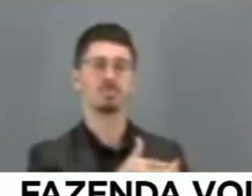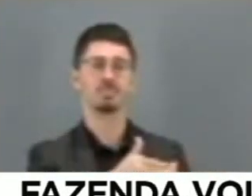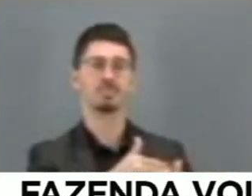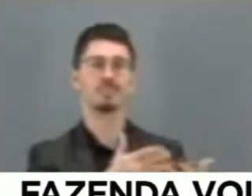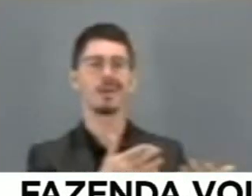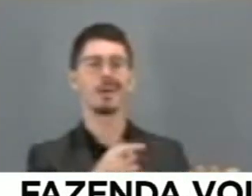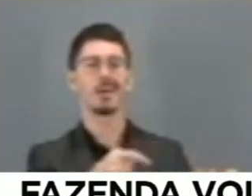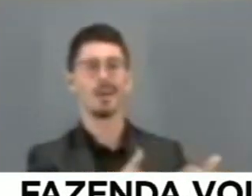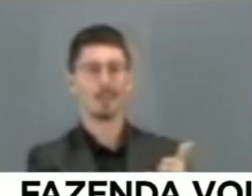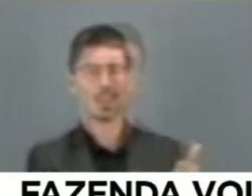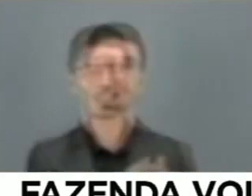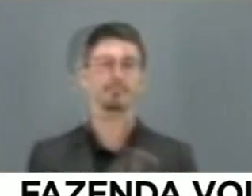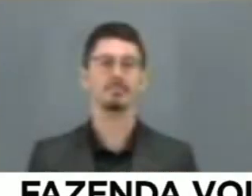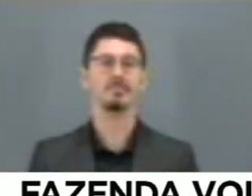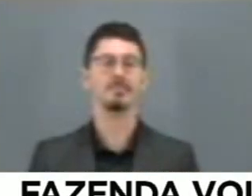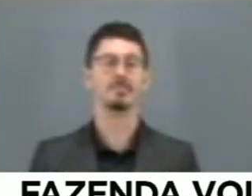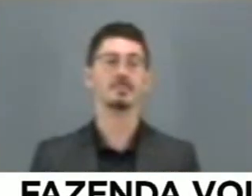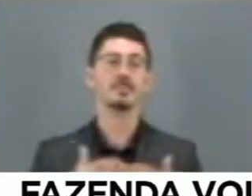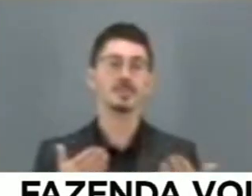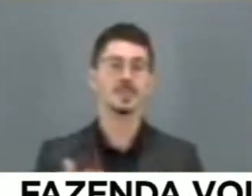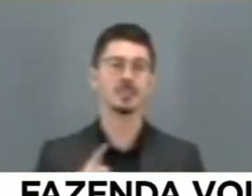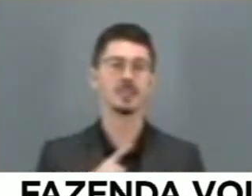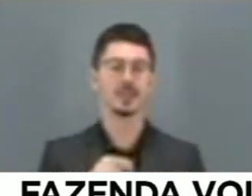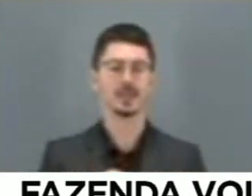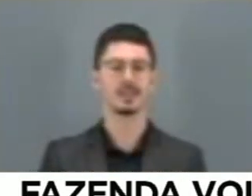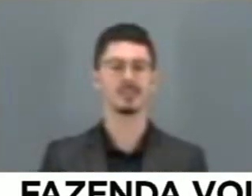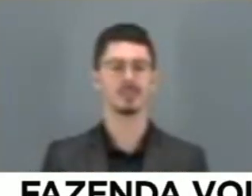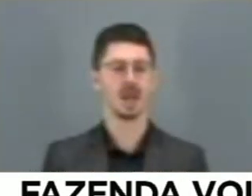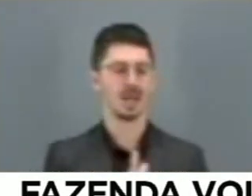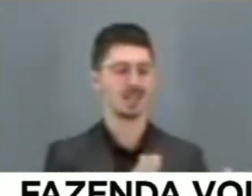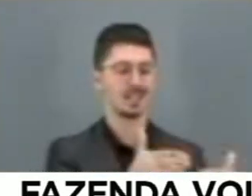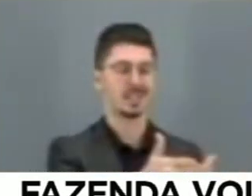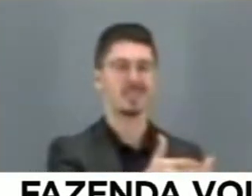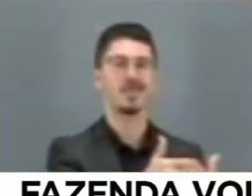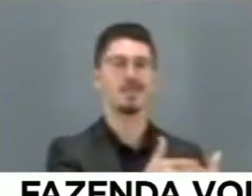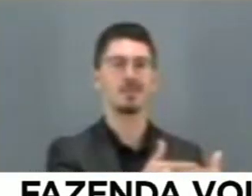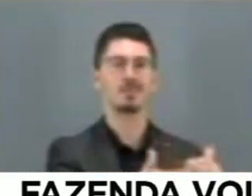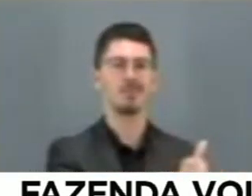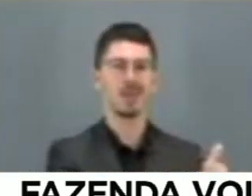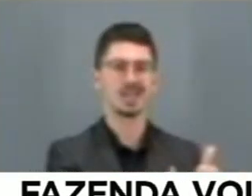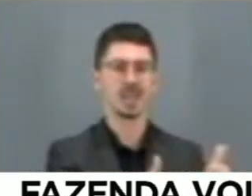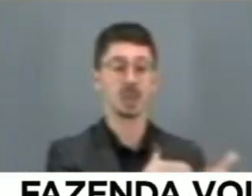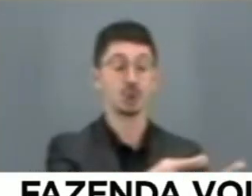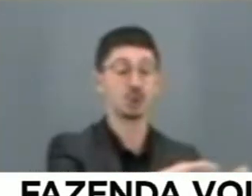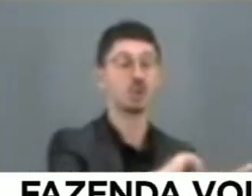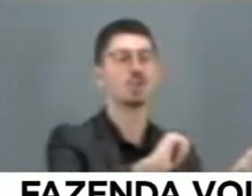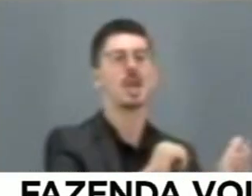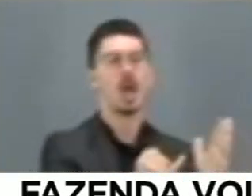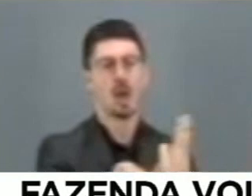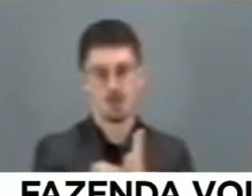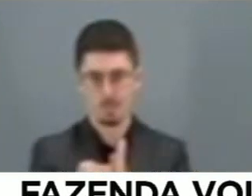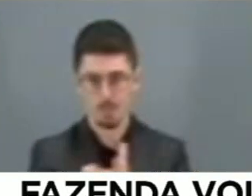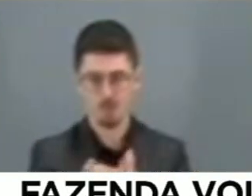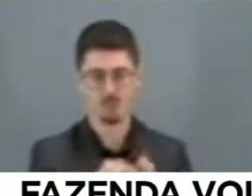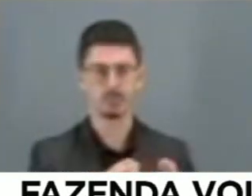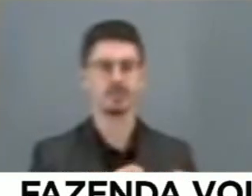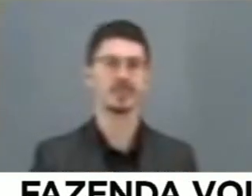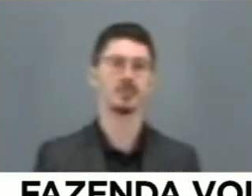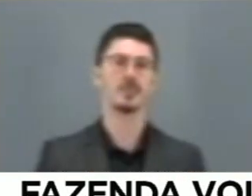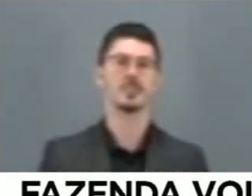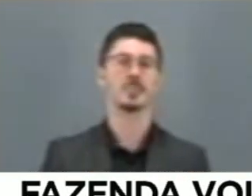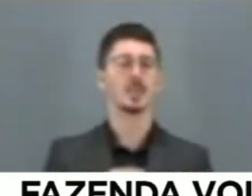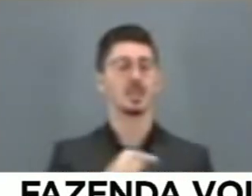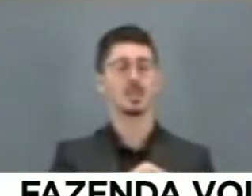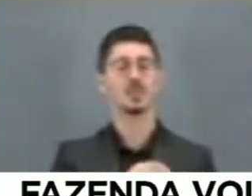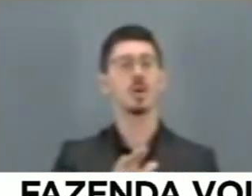reduzido nos preços. A desoneração da cesta básica ela tem um segundo problema, que ele beneficia todos